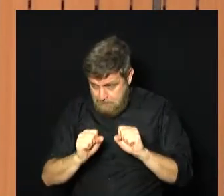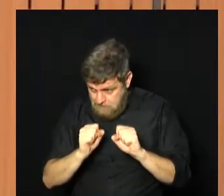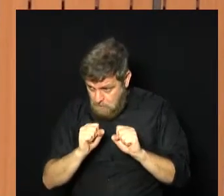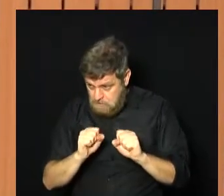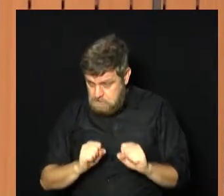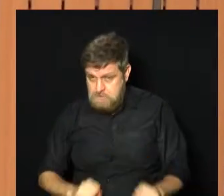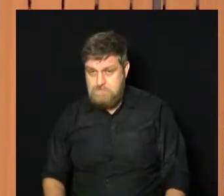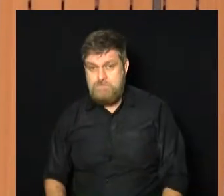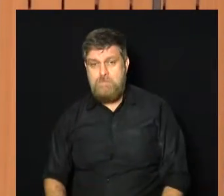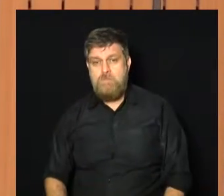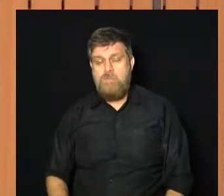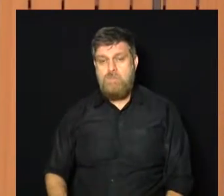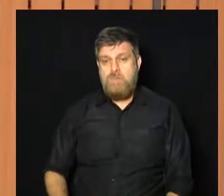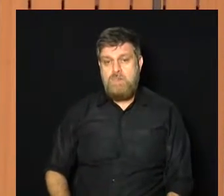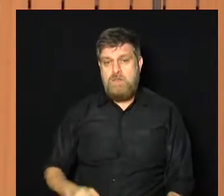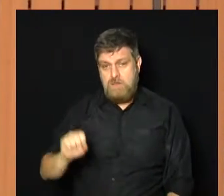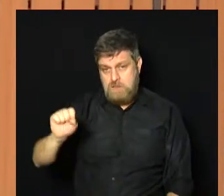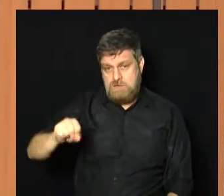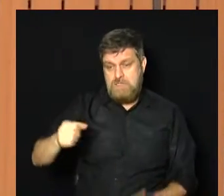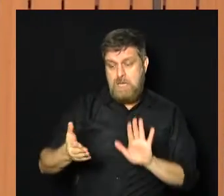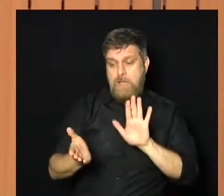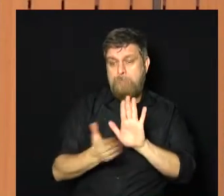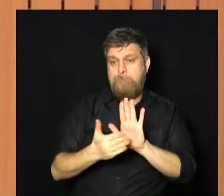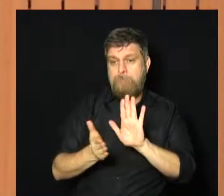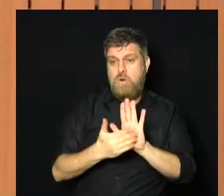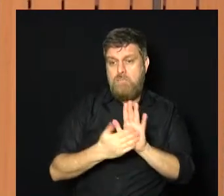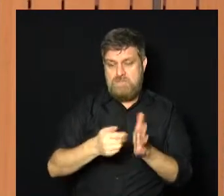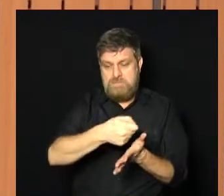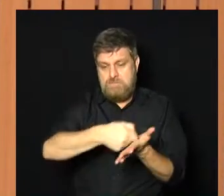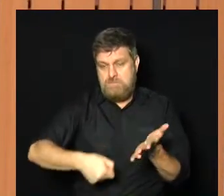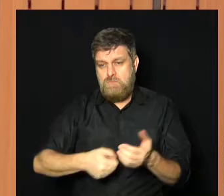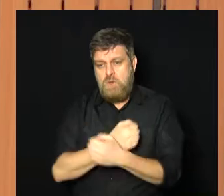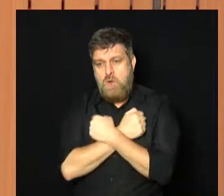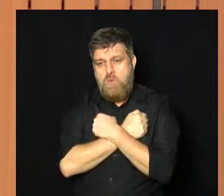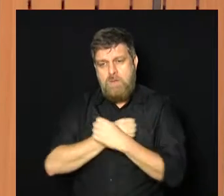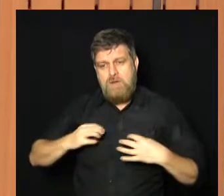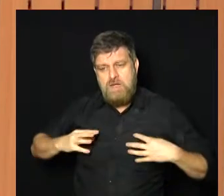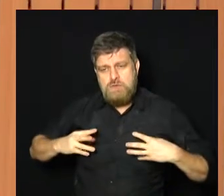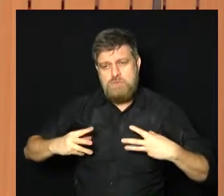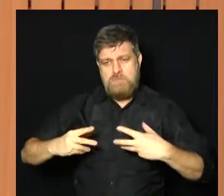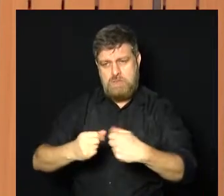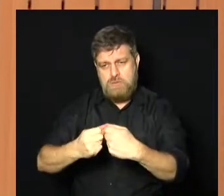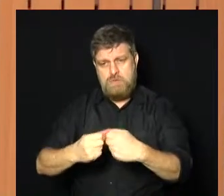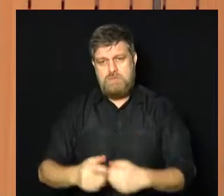sim, gostaria de sugerir como proposta de encaminhamento. Um abraço para todo mundo.